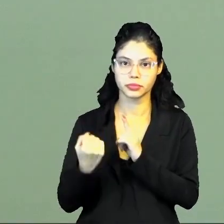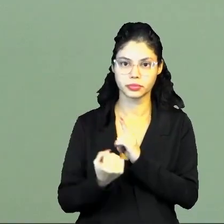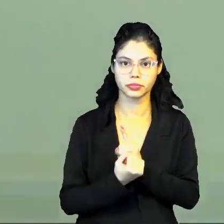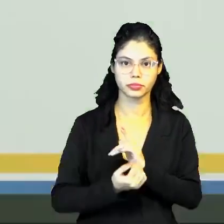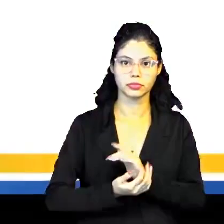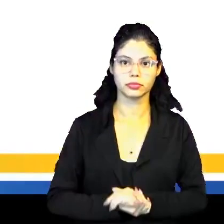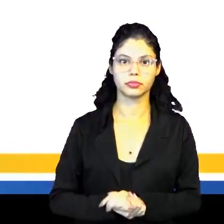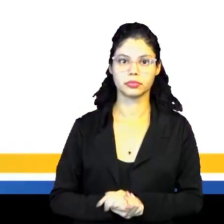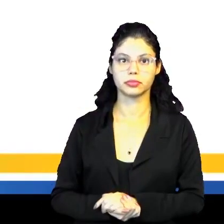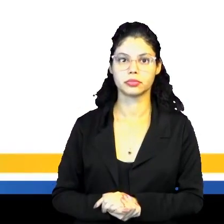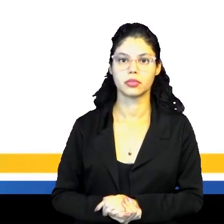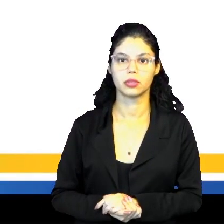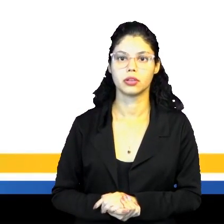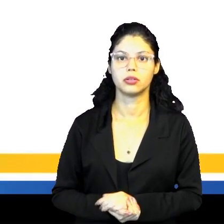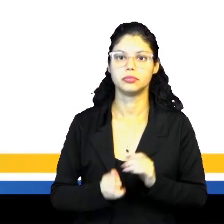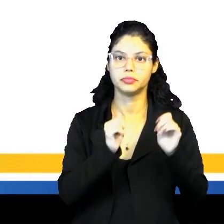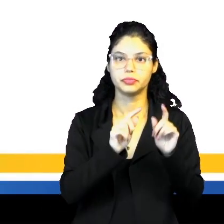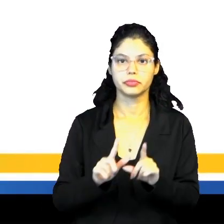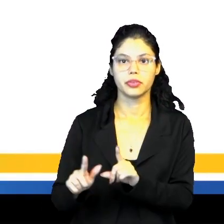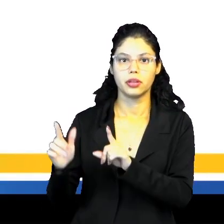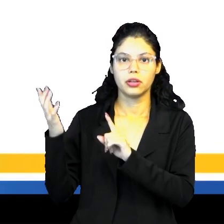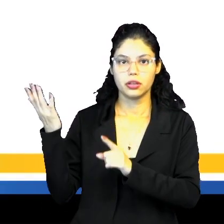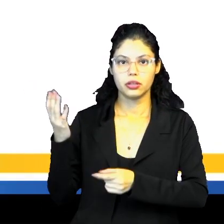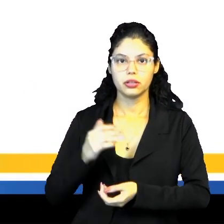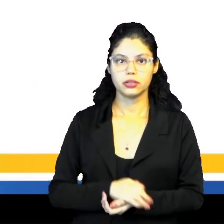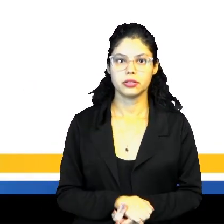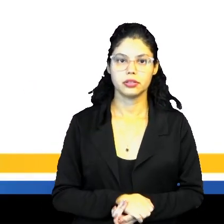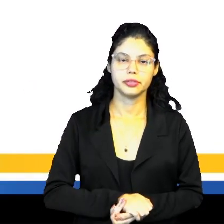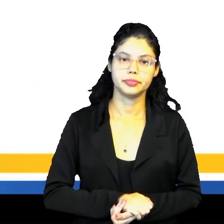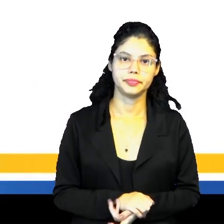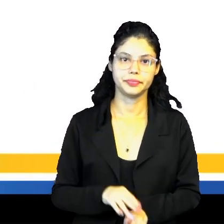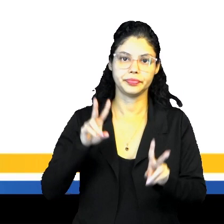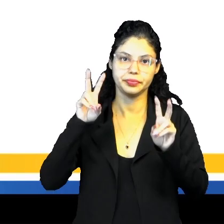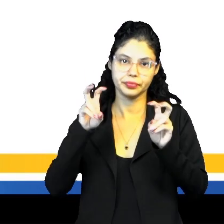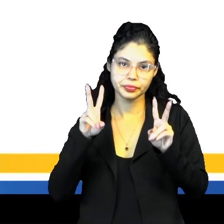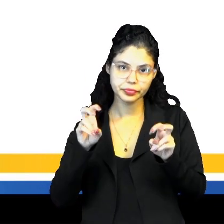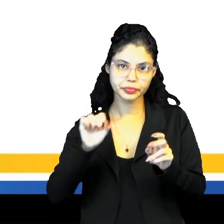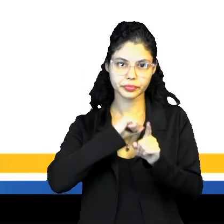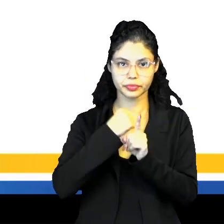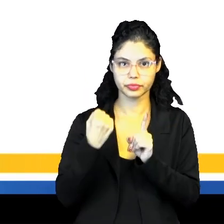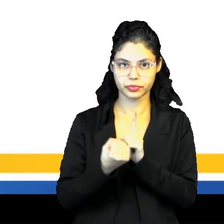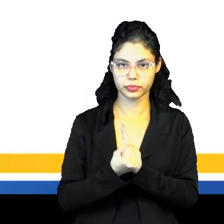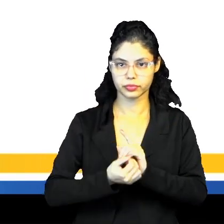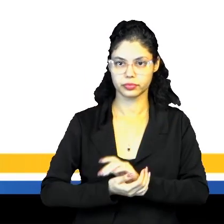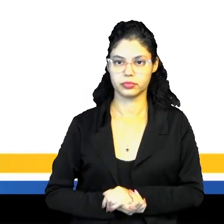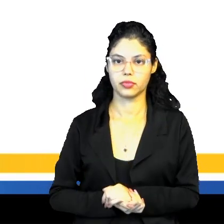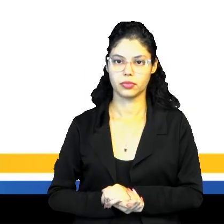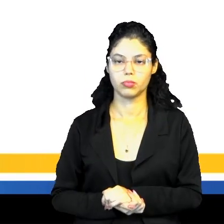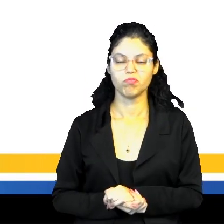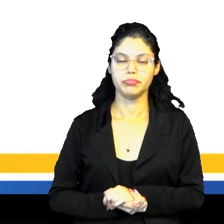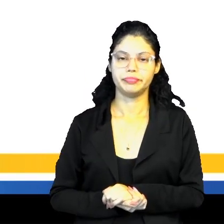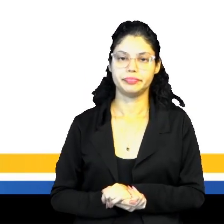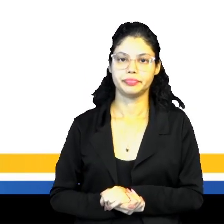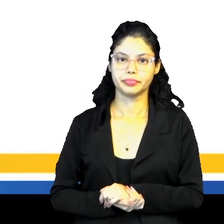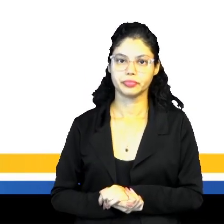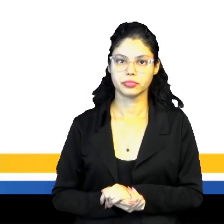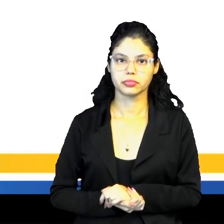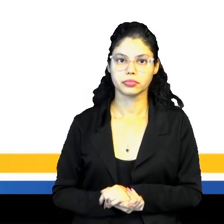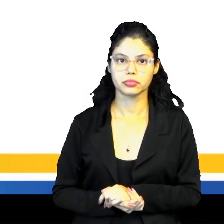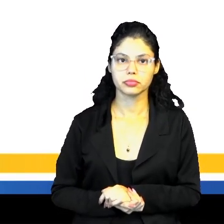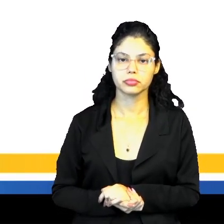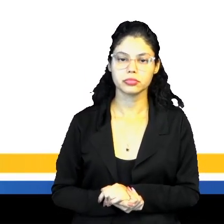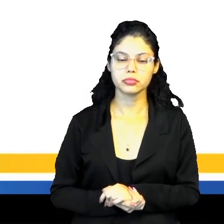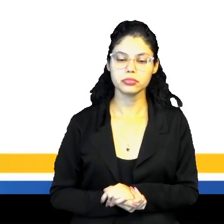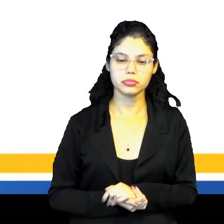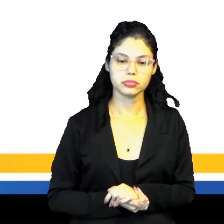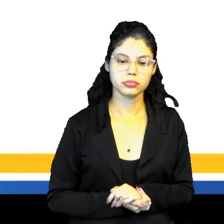tá? O slide na tela. Os temas de interesse social, são aqueles temas que cativam, chamam a